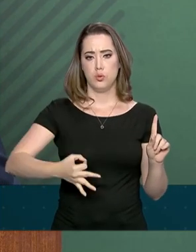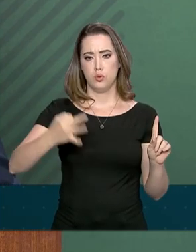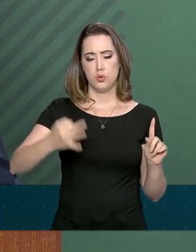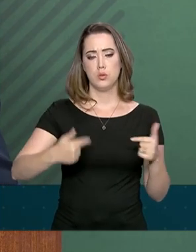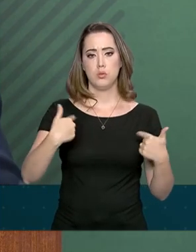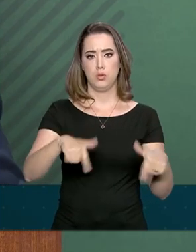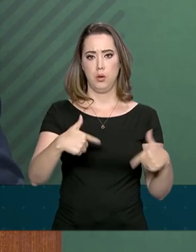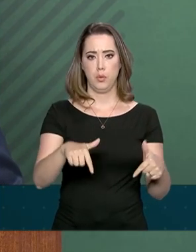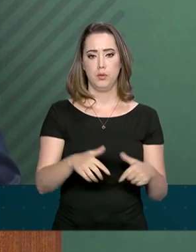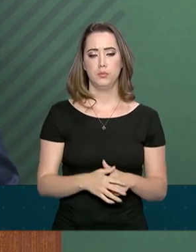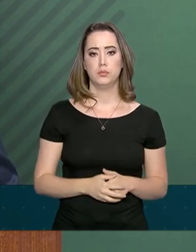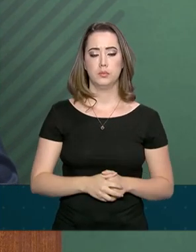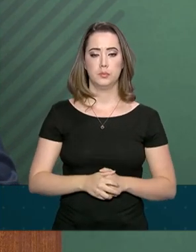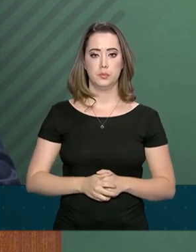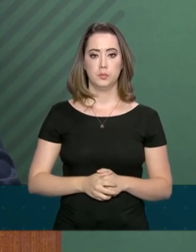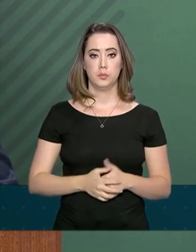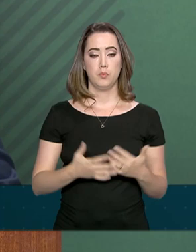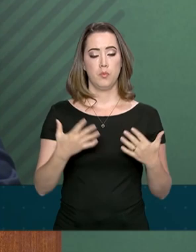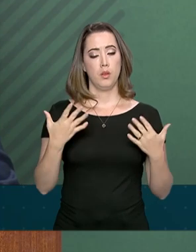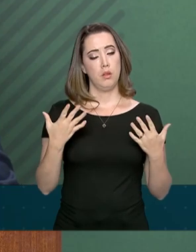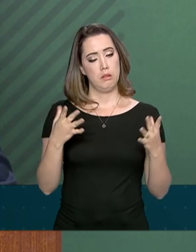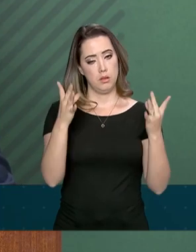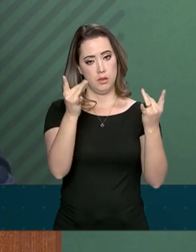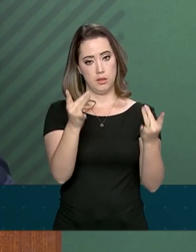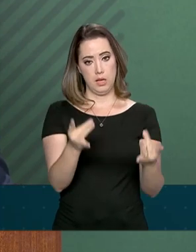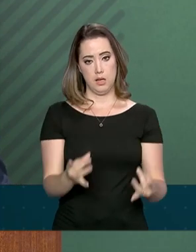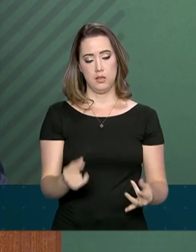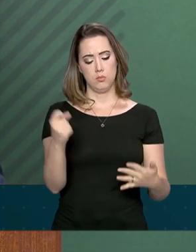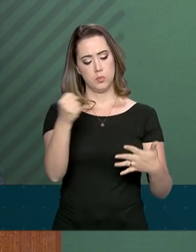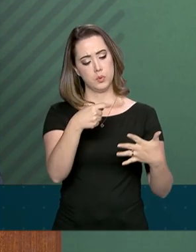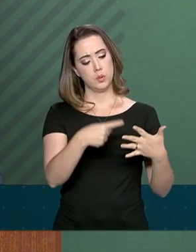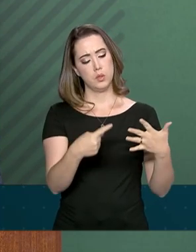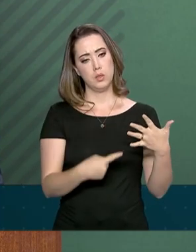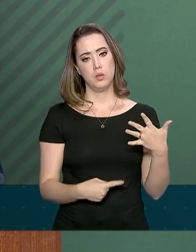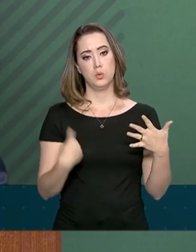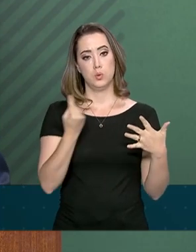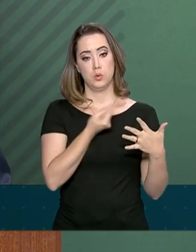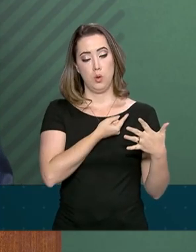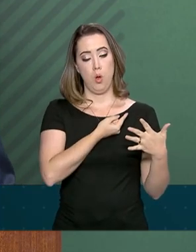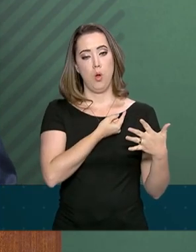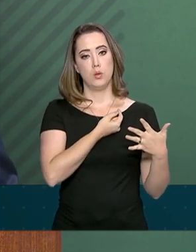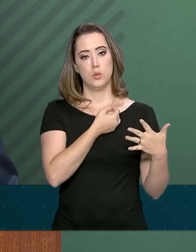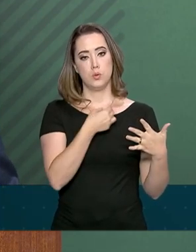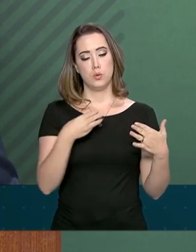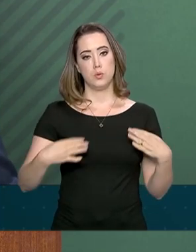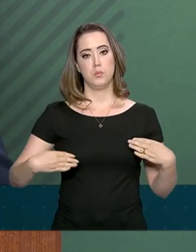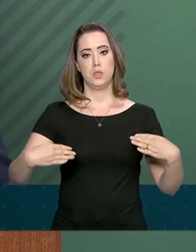trabalho vamos a alguns assuntos referentes aos nossos ministérios